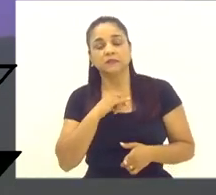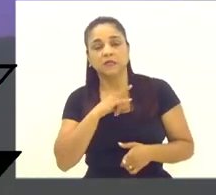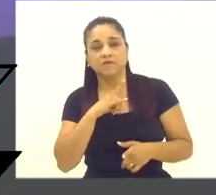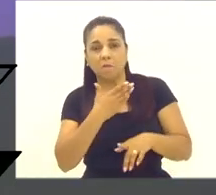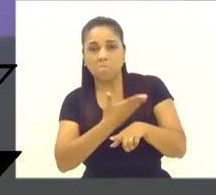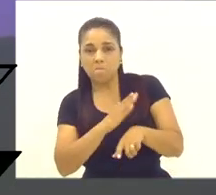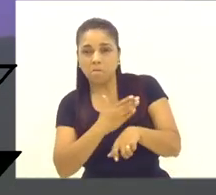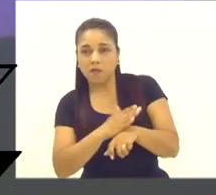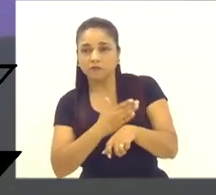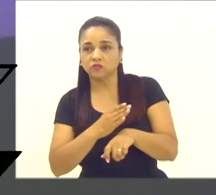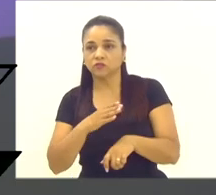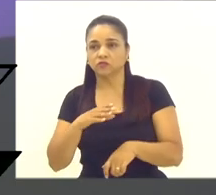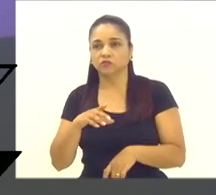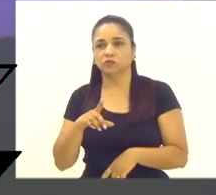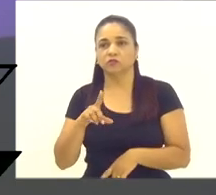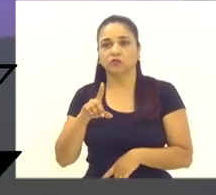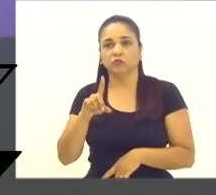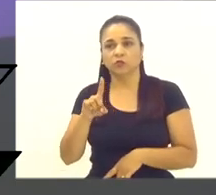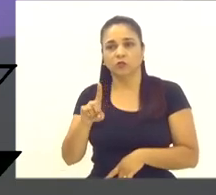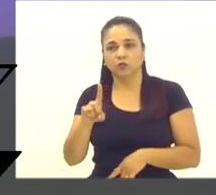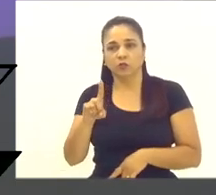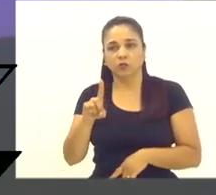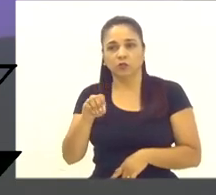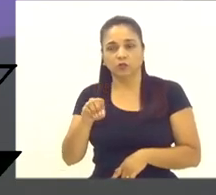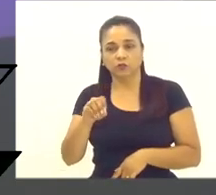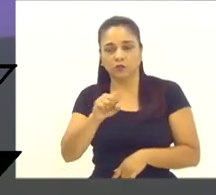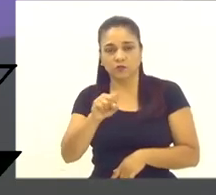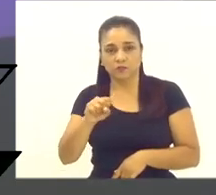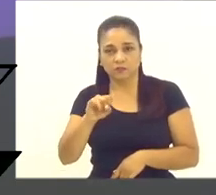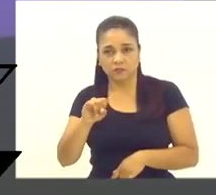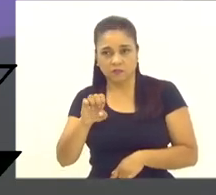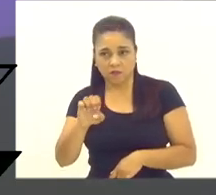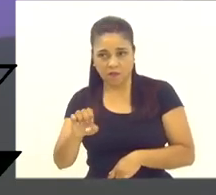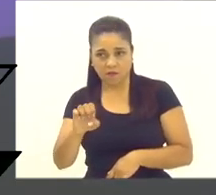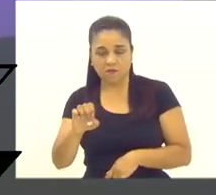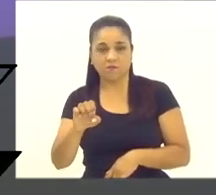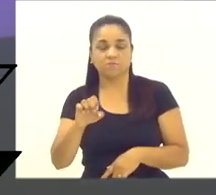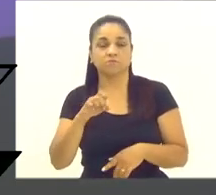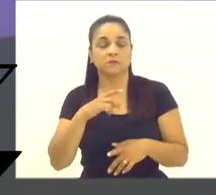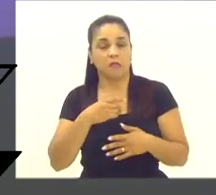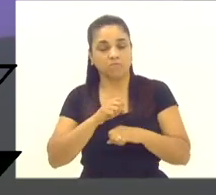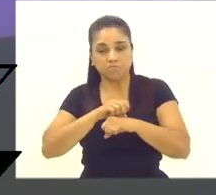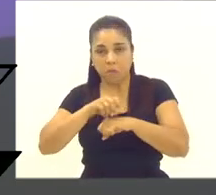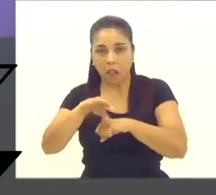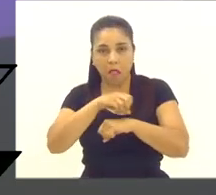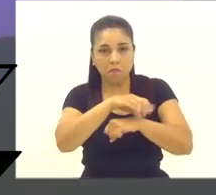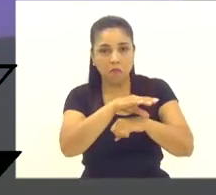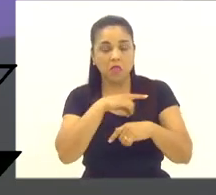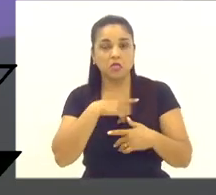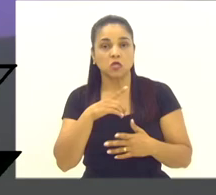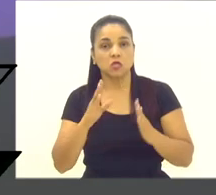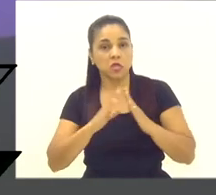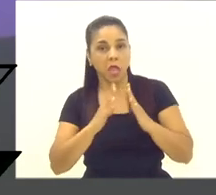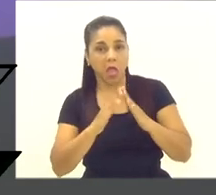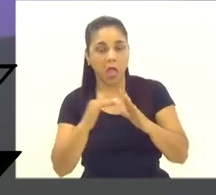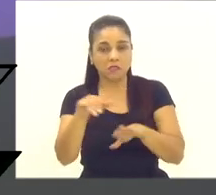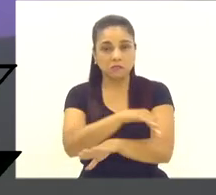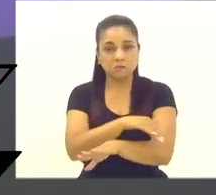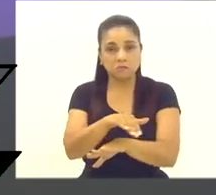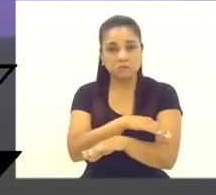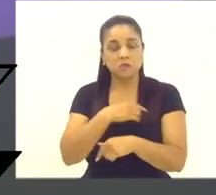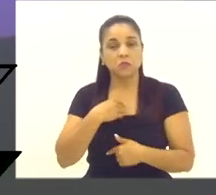doxy por exemplo que é a exposição ou divulgação de dados pessoais como endereço número de telefone